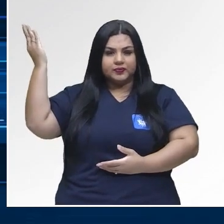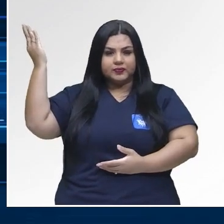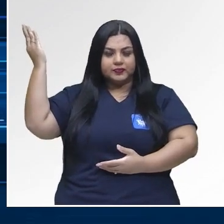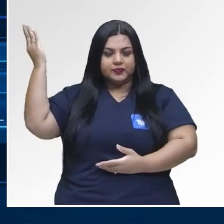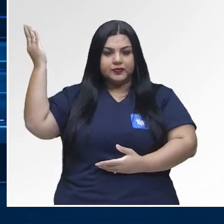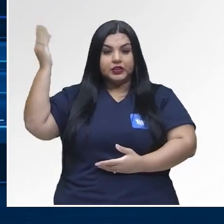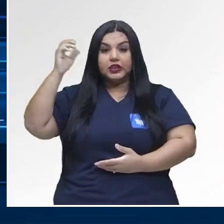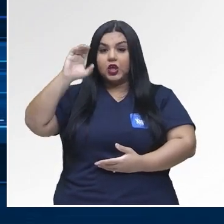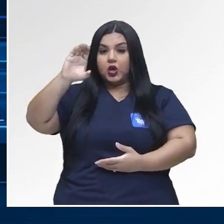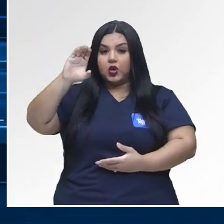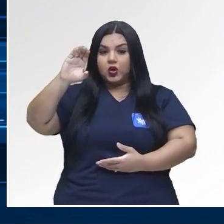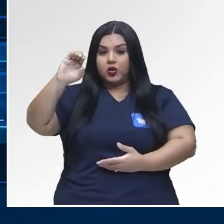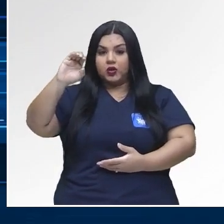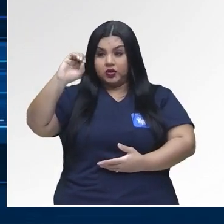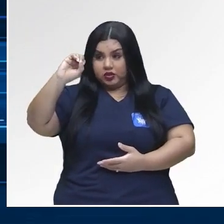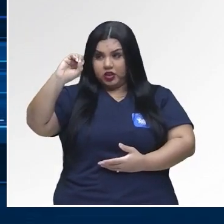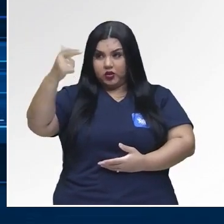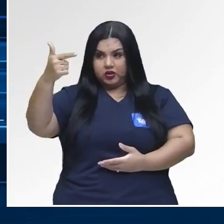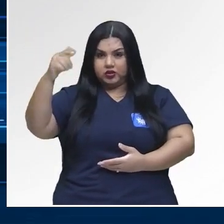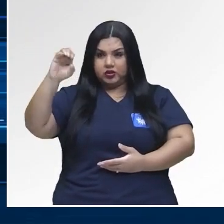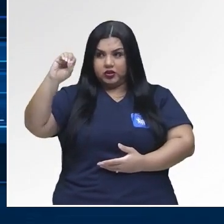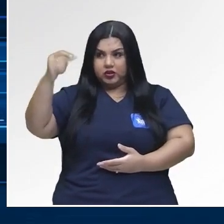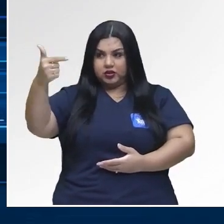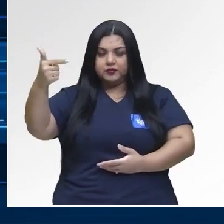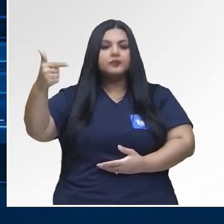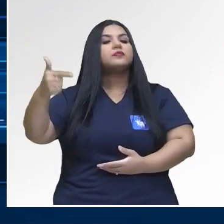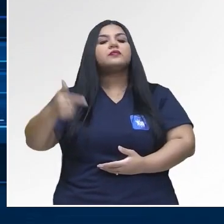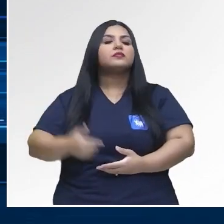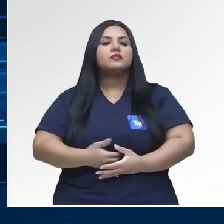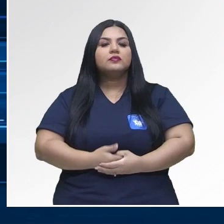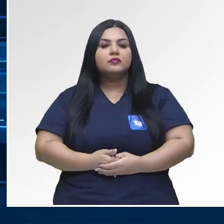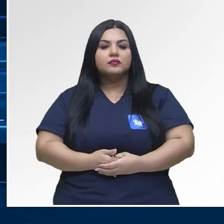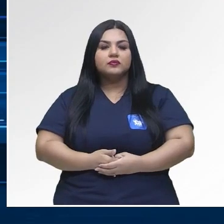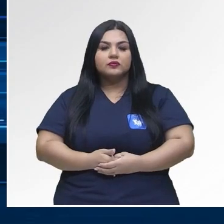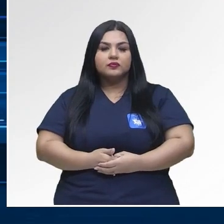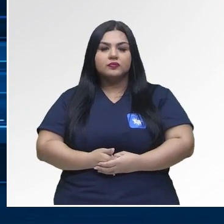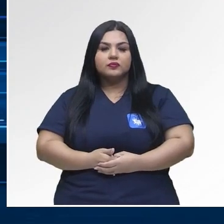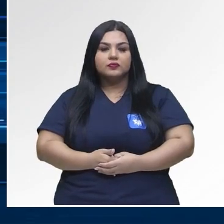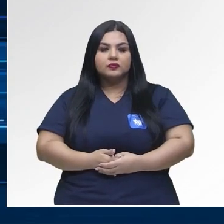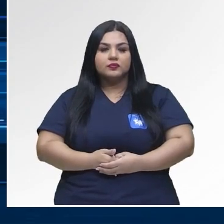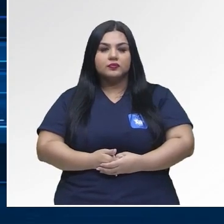oxihemoglobina, tá bom? Então, aqui vamos só fazer uma